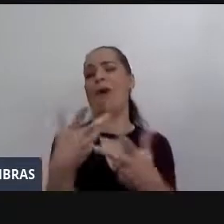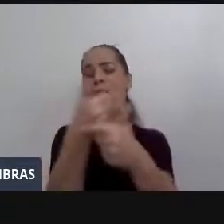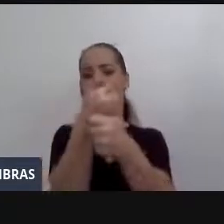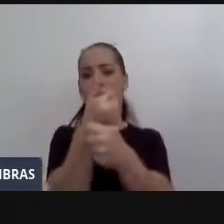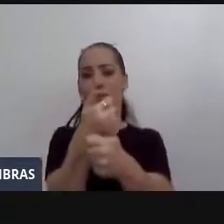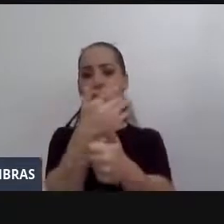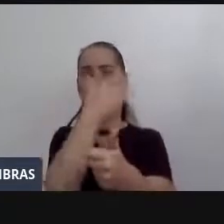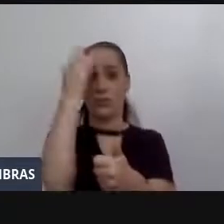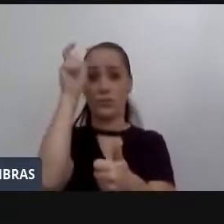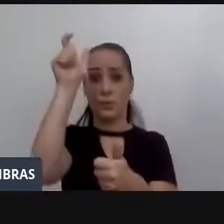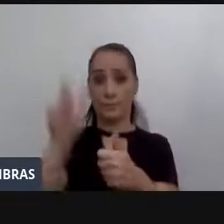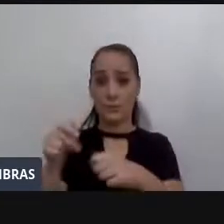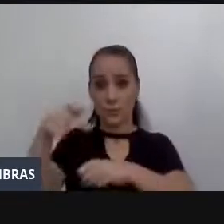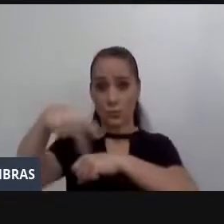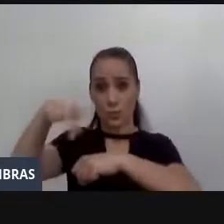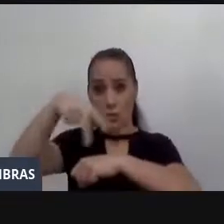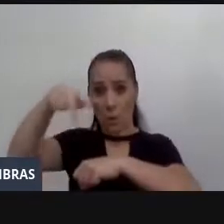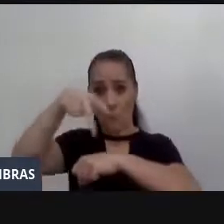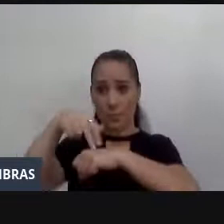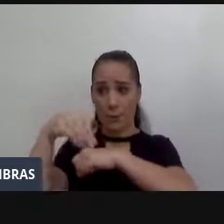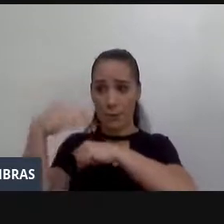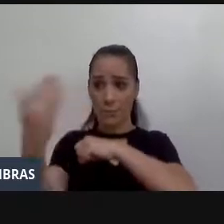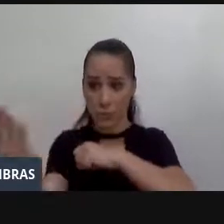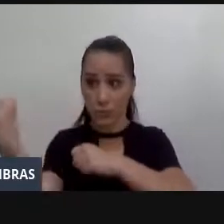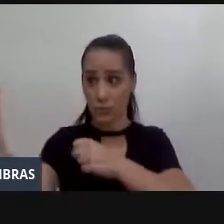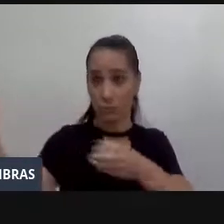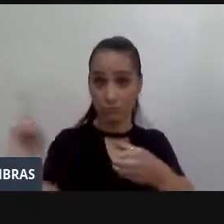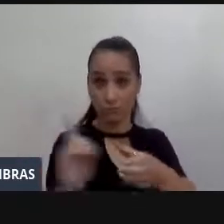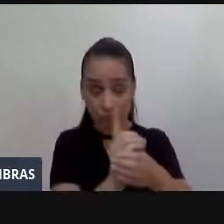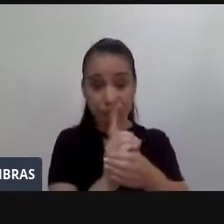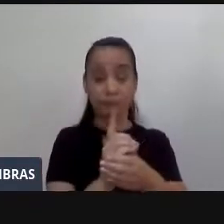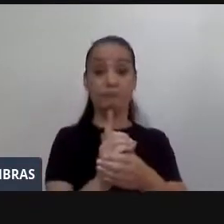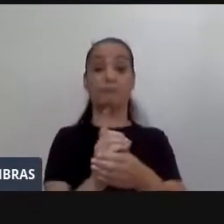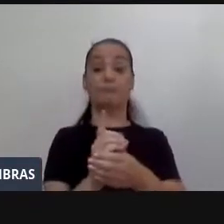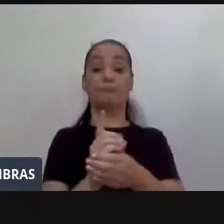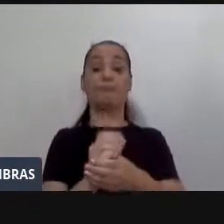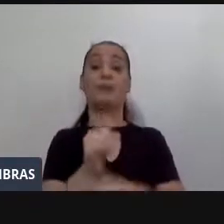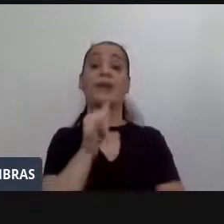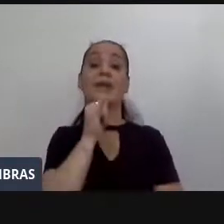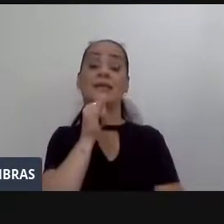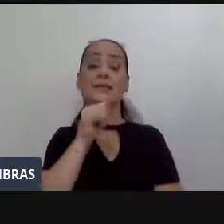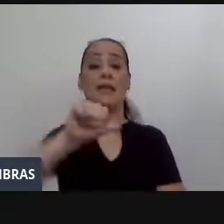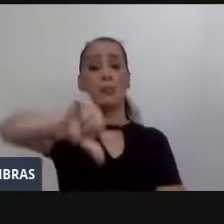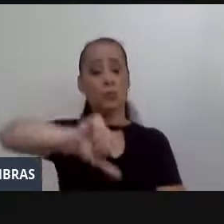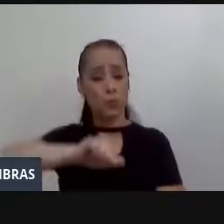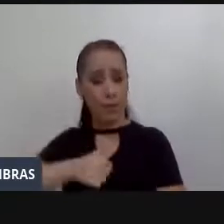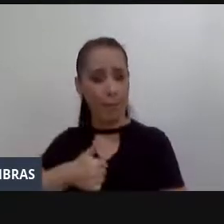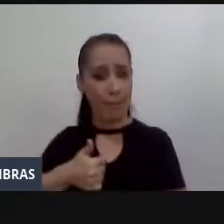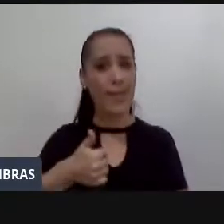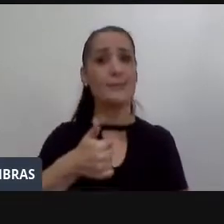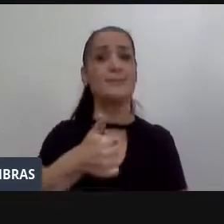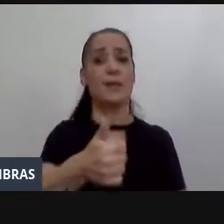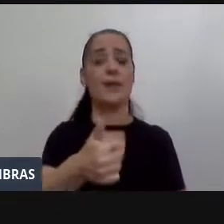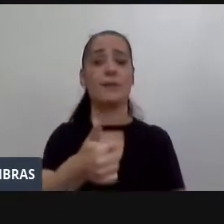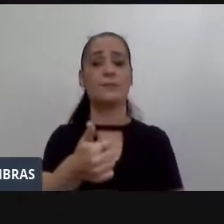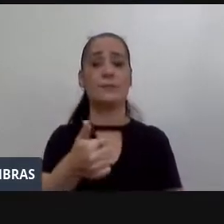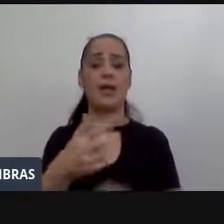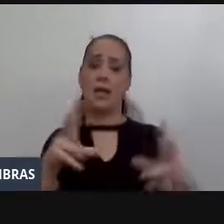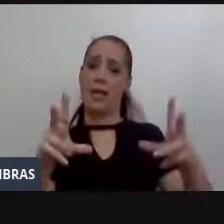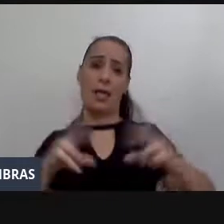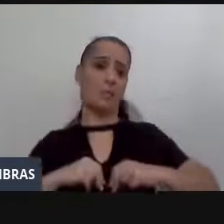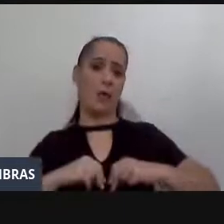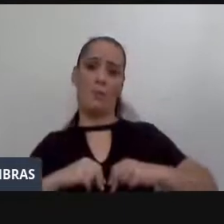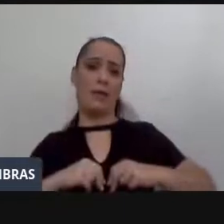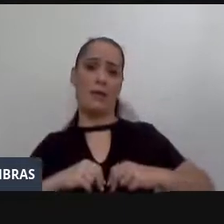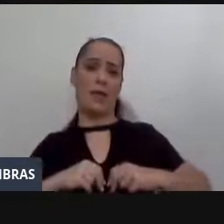e refugiadas são exemplos de resiliência, não merecem o discurso vitimizante. Ela